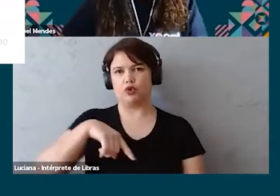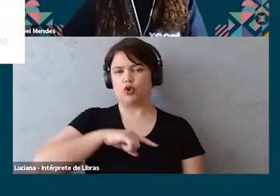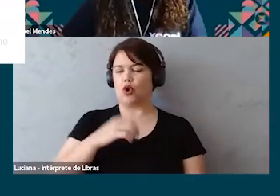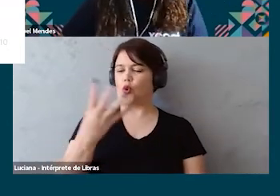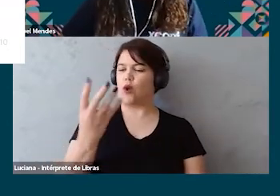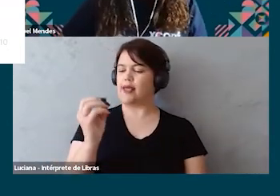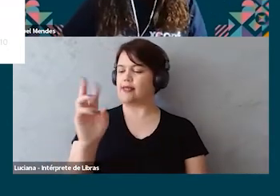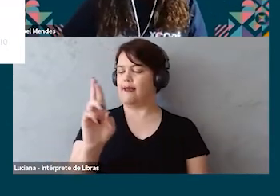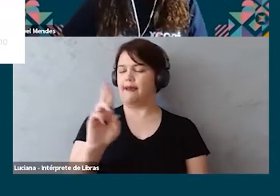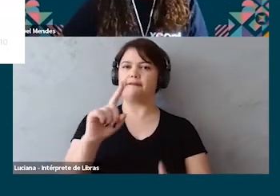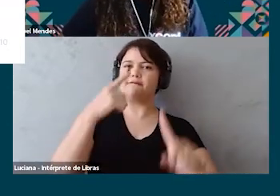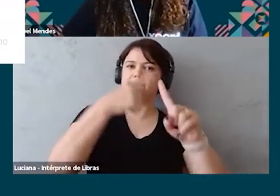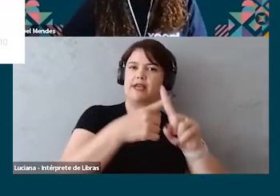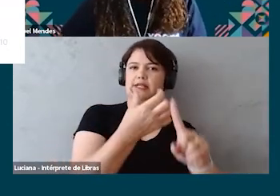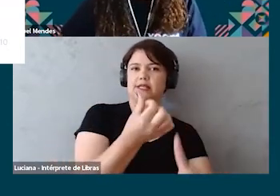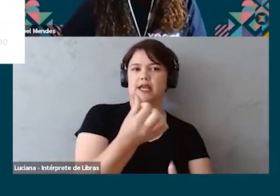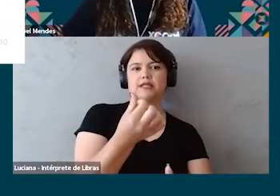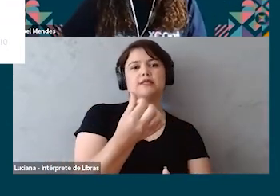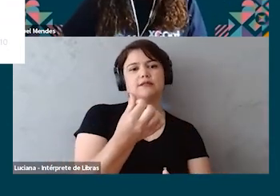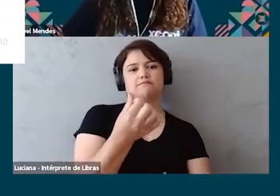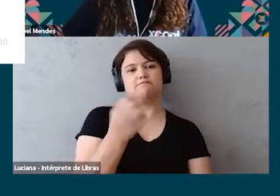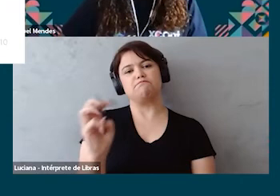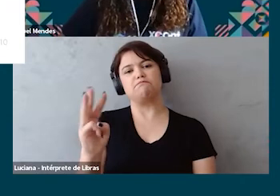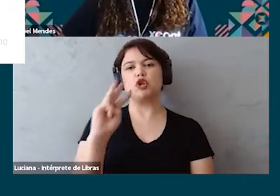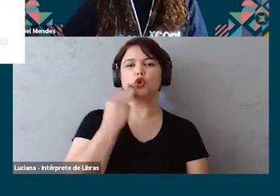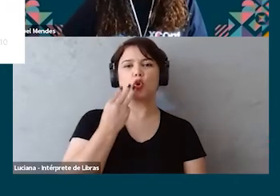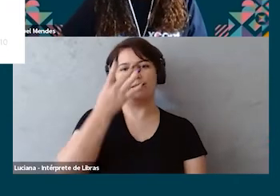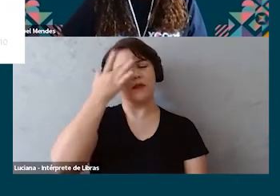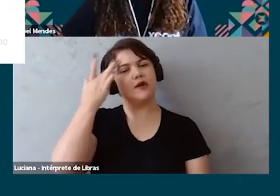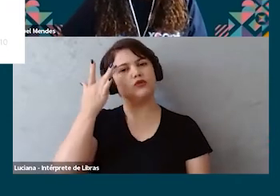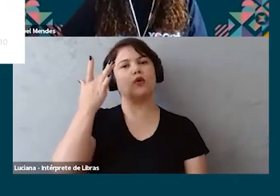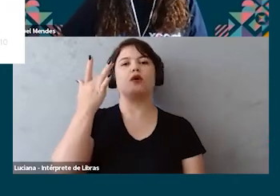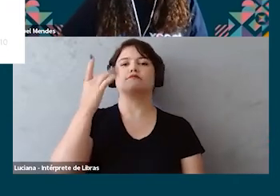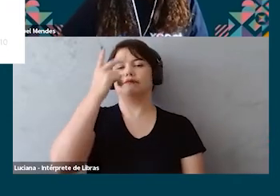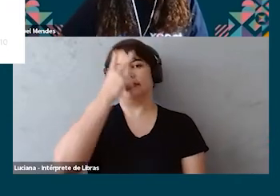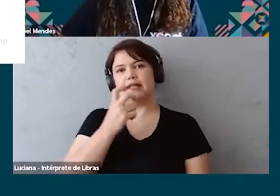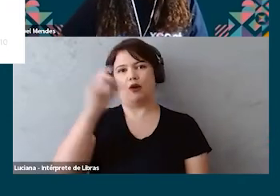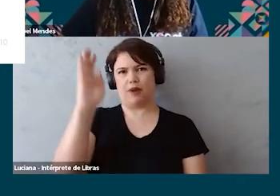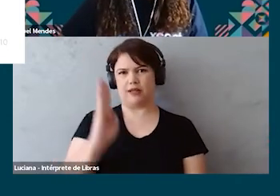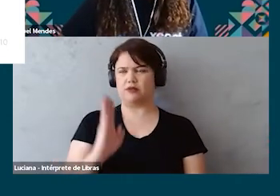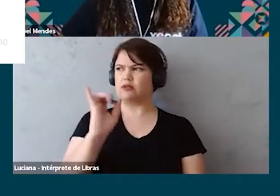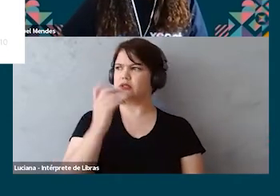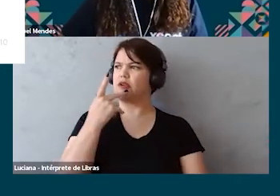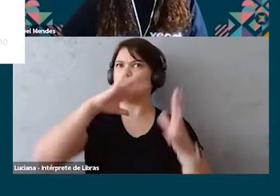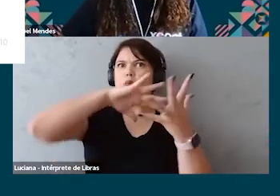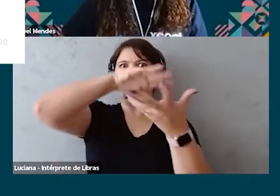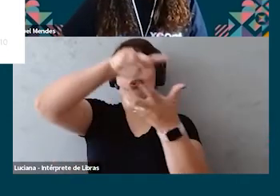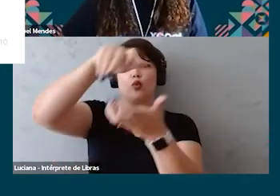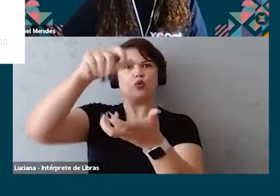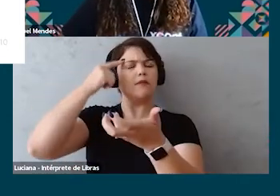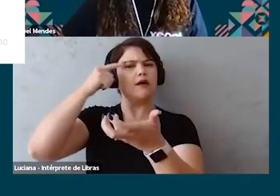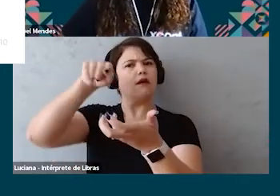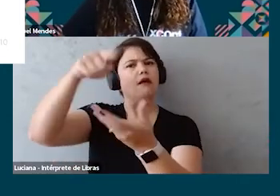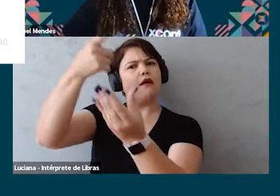fizemos R$40 vezes 6,5 milhões de PCDs visuais no Brasil. Se a gente for jogar isso